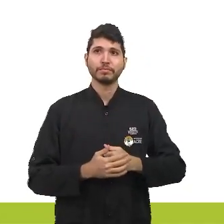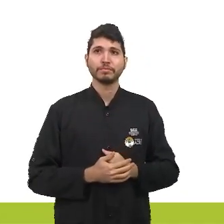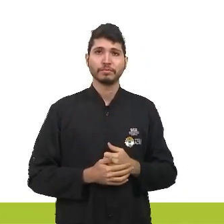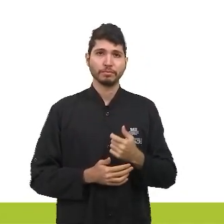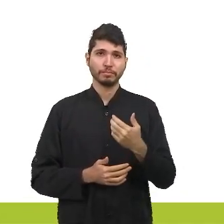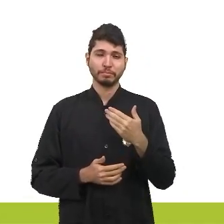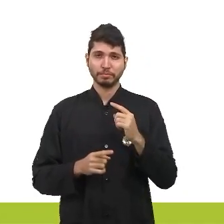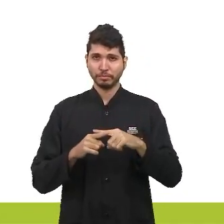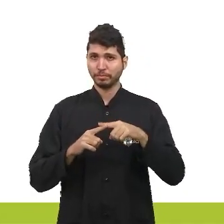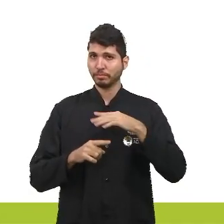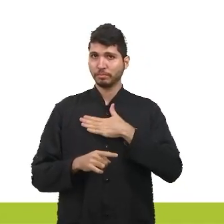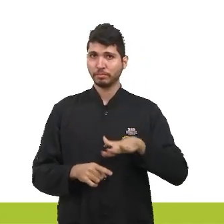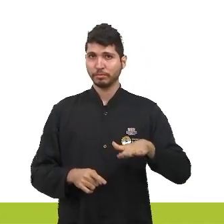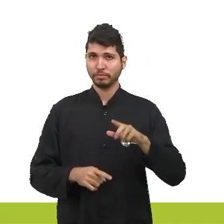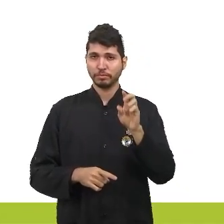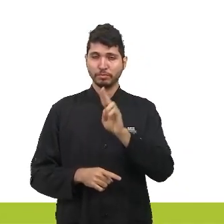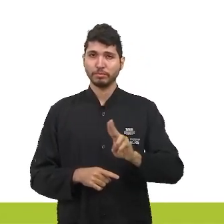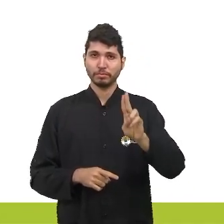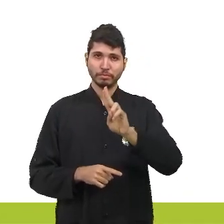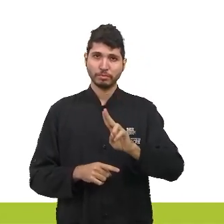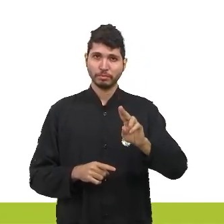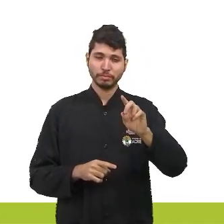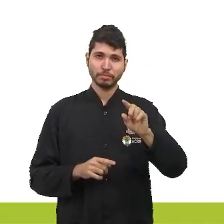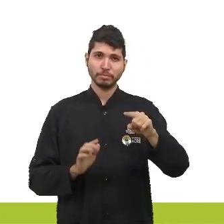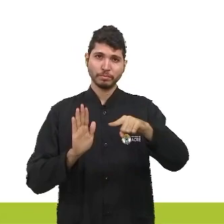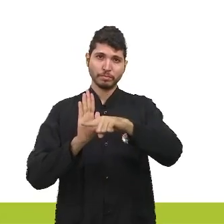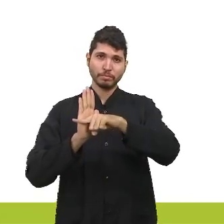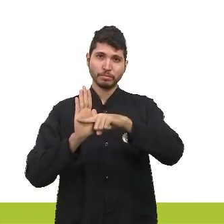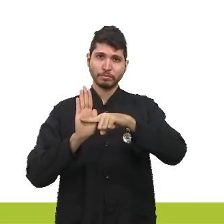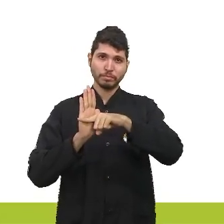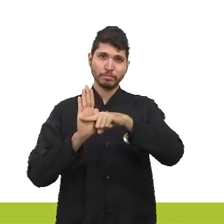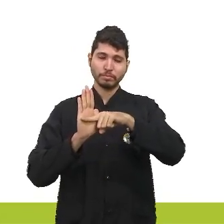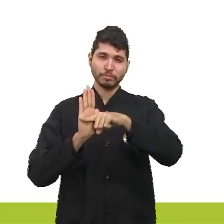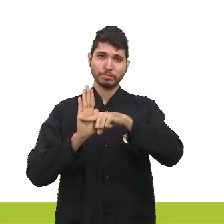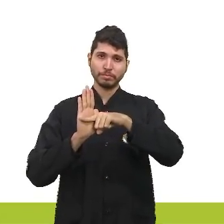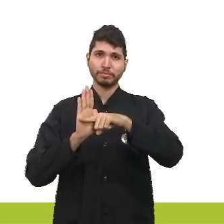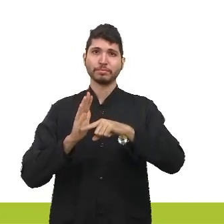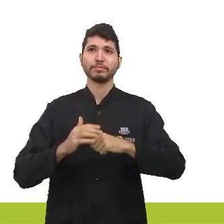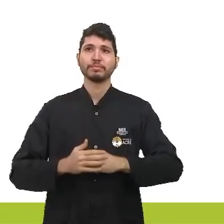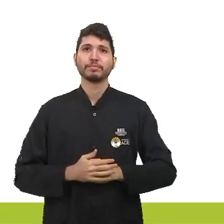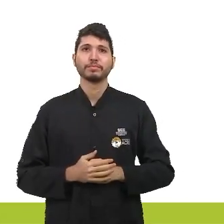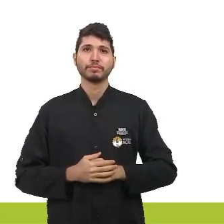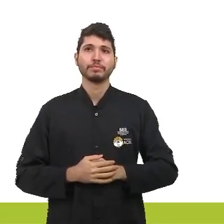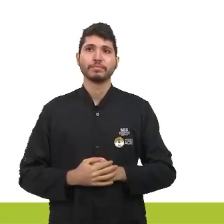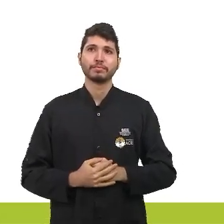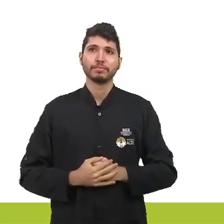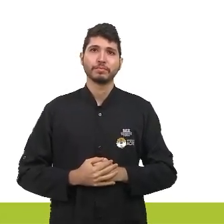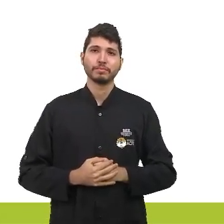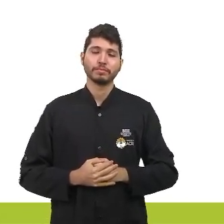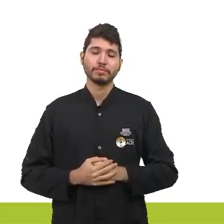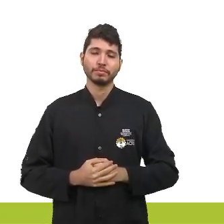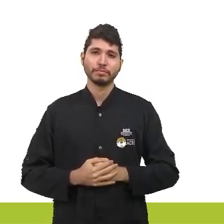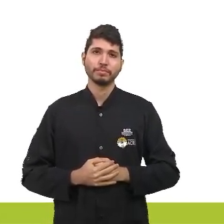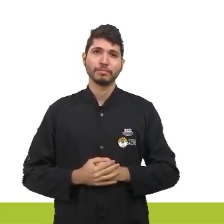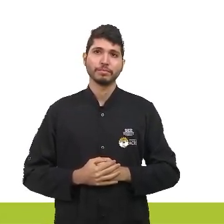só por esse motivo, mas não é difícil de lembrar qualquer uma das duas.